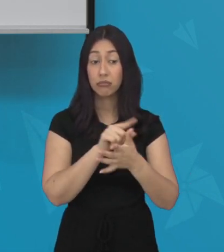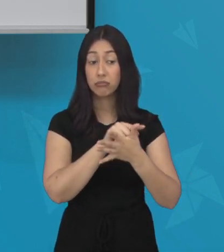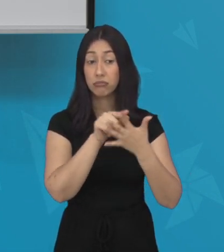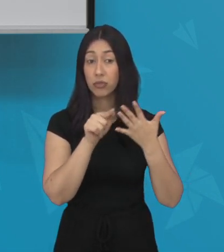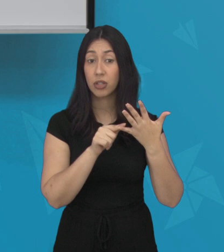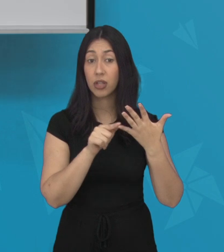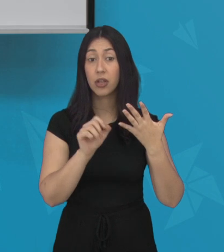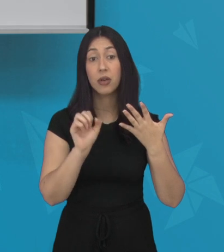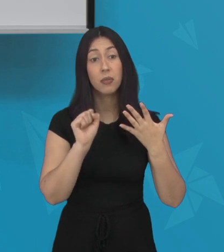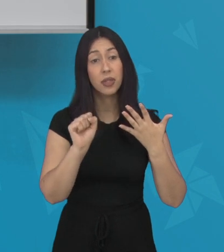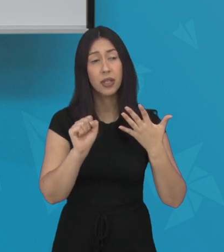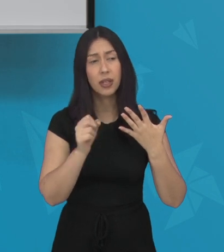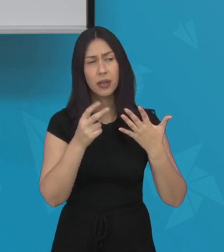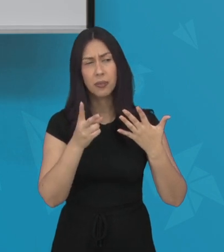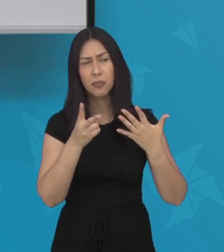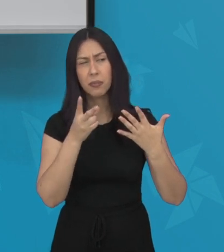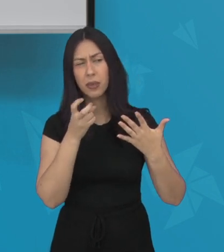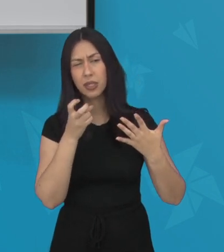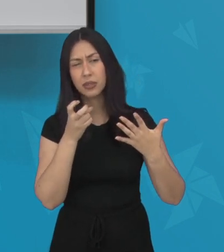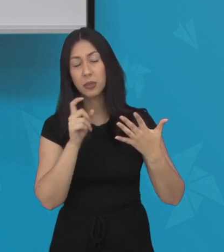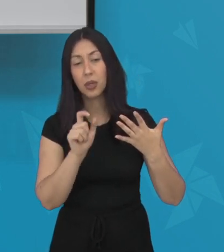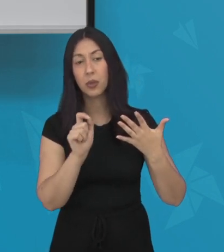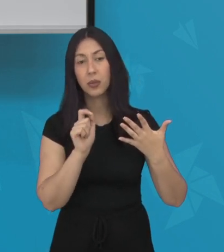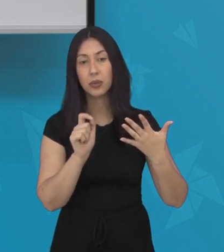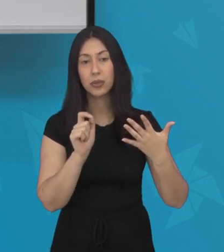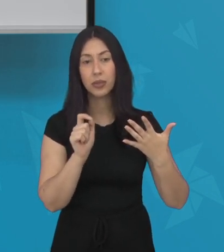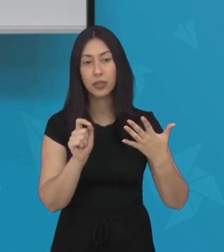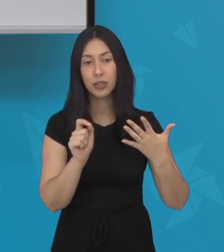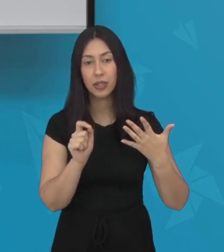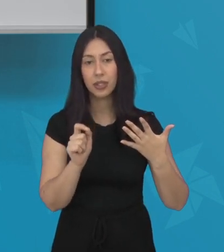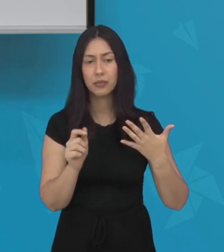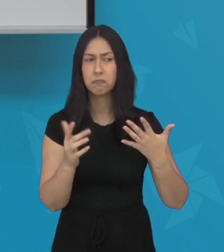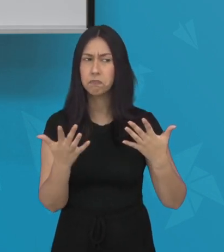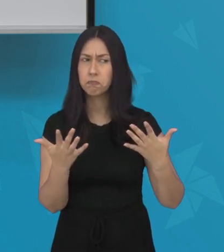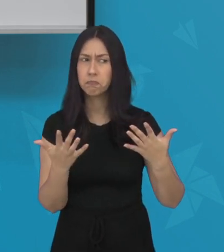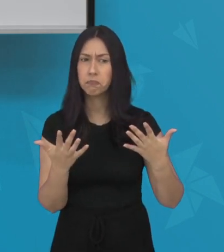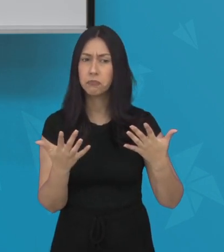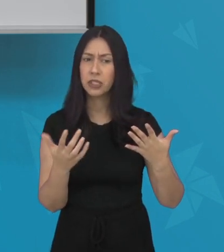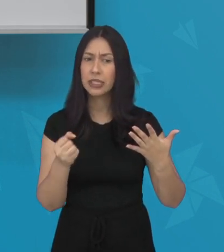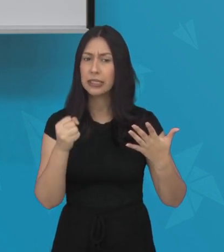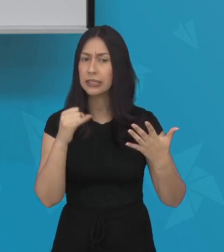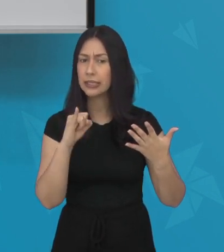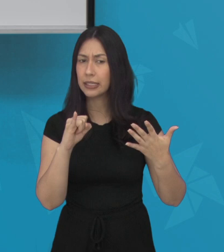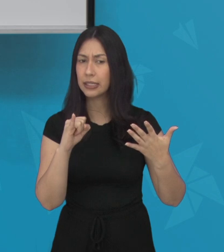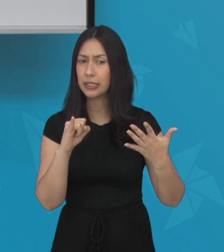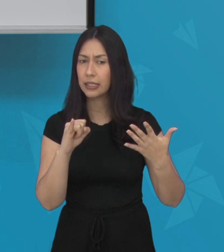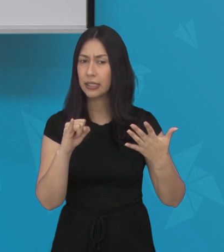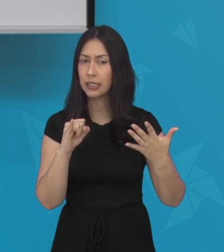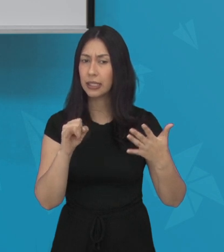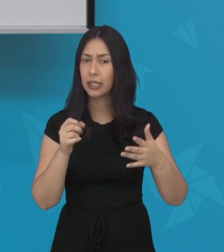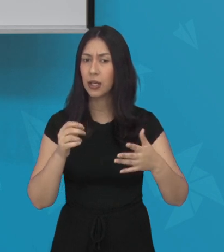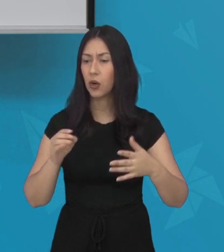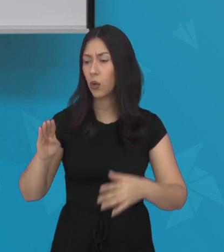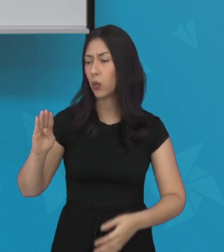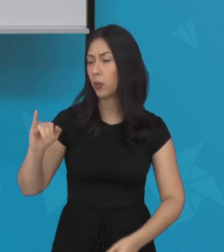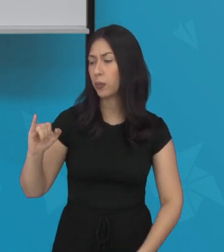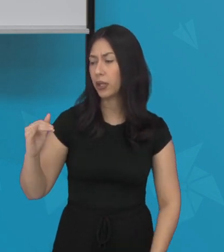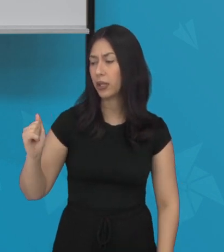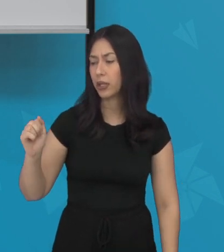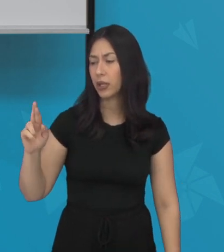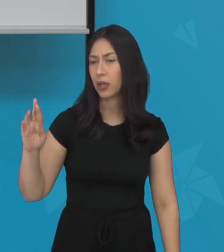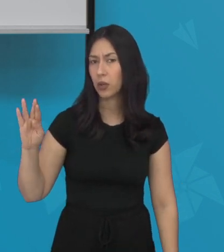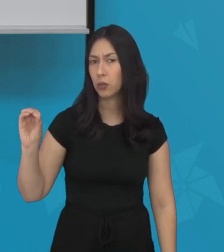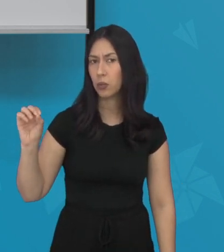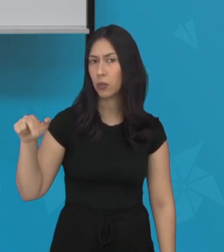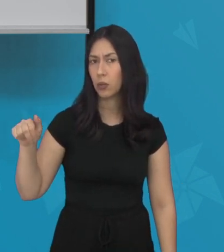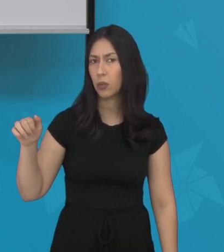Inclusive, nas alternativas, vocês já poderiam, inclusive, prever, olhando as alternativas ali, putz, eu tenho uma quantidade sempre maior de bicarbonato